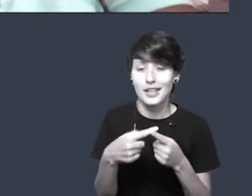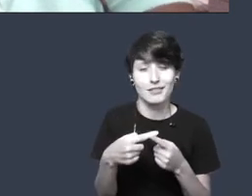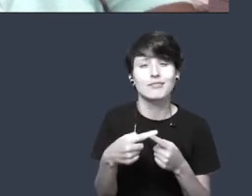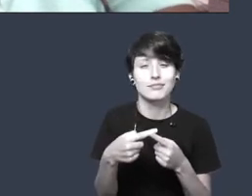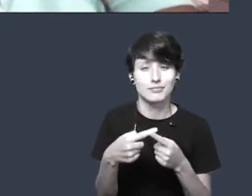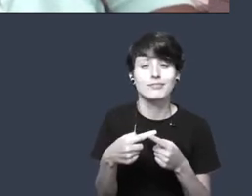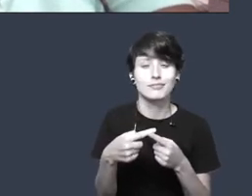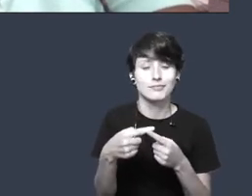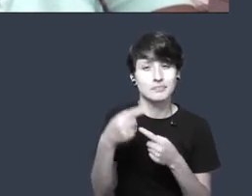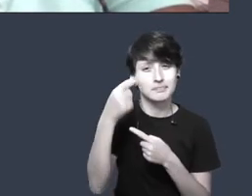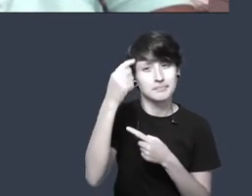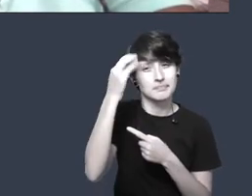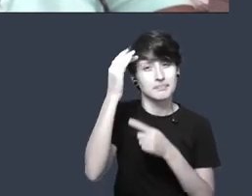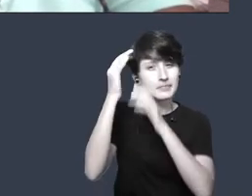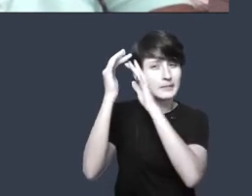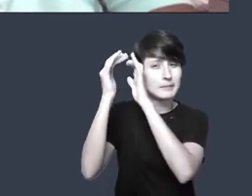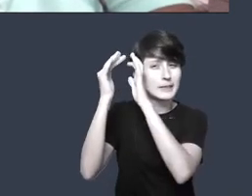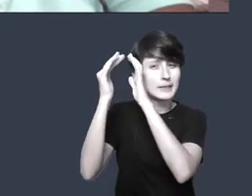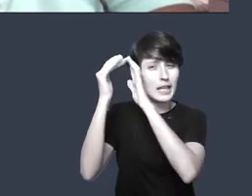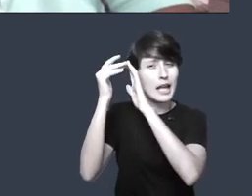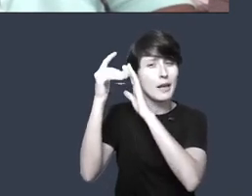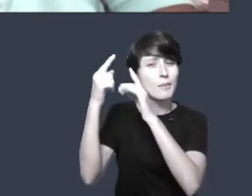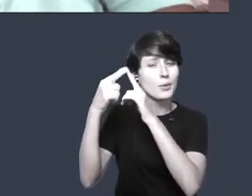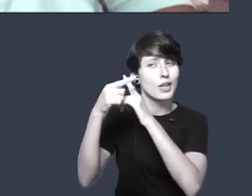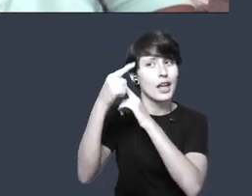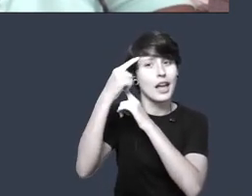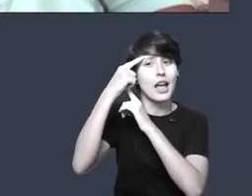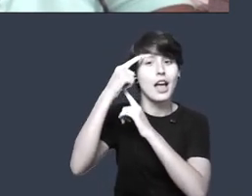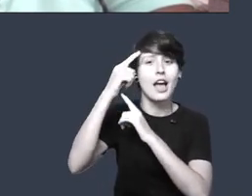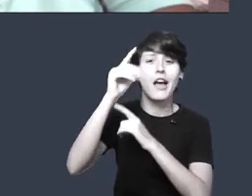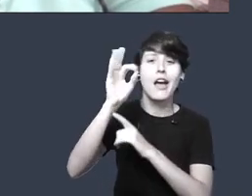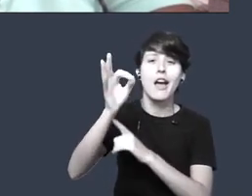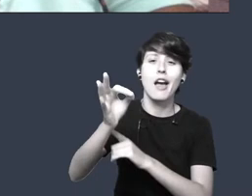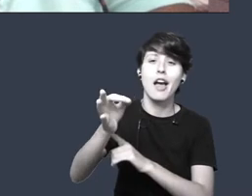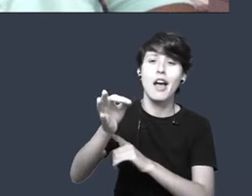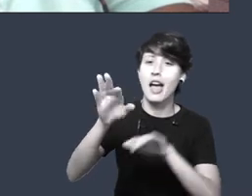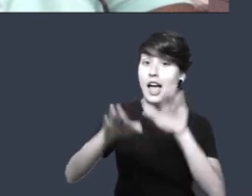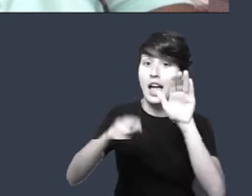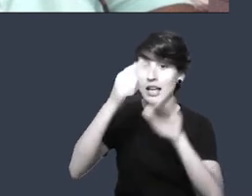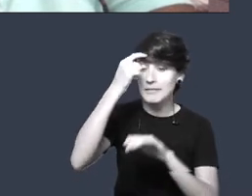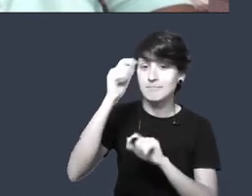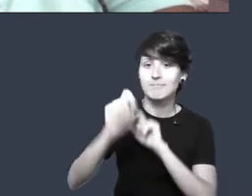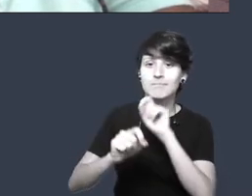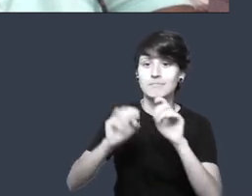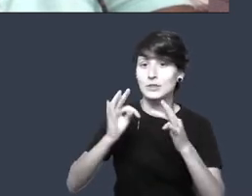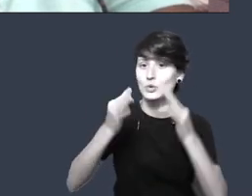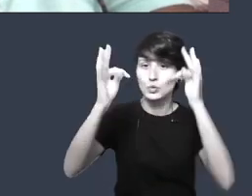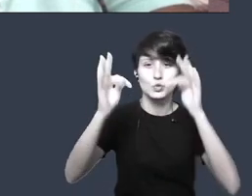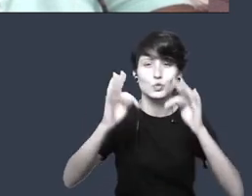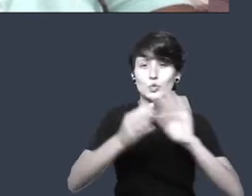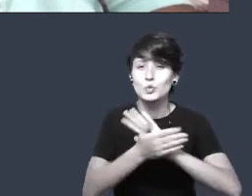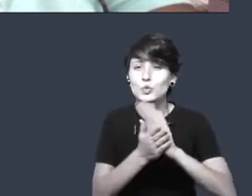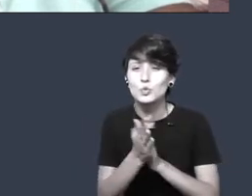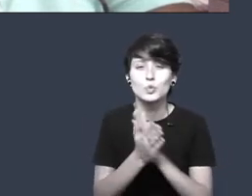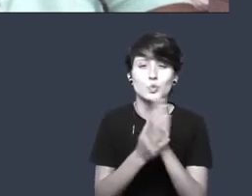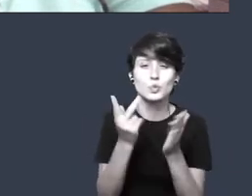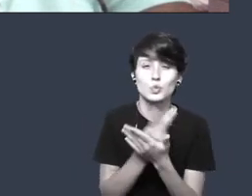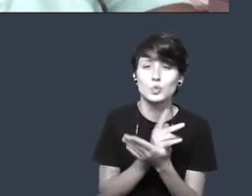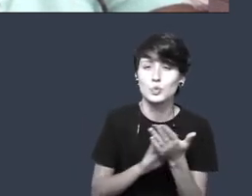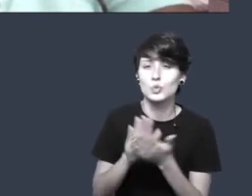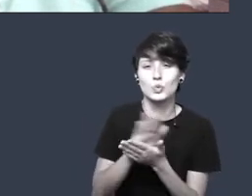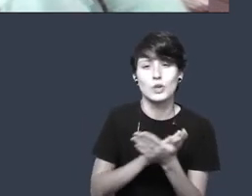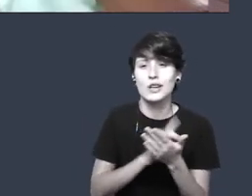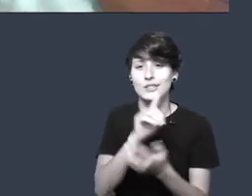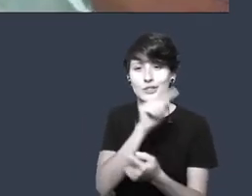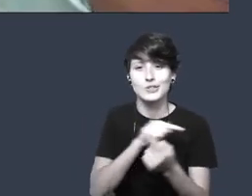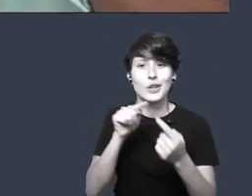do pensamento. Você começa a botar as pessoas para pensar, porque muitas vezes as pessoas acham que a tecnologia ela não tem mal nenhum, em que ela está vindo ali só, né?